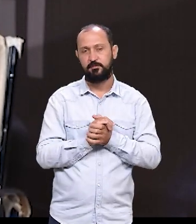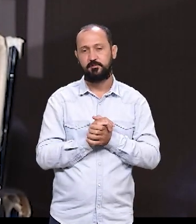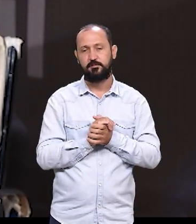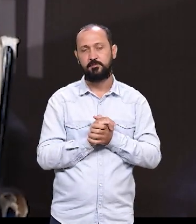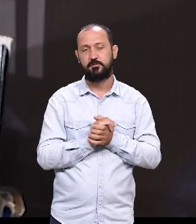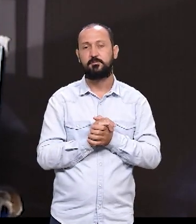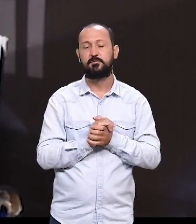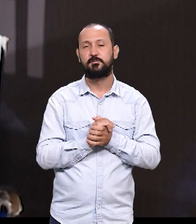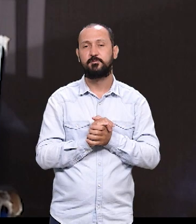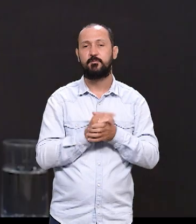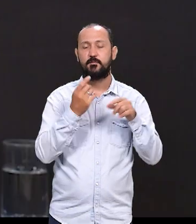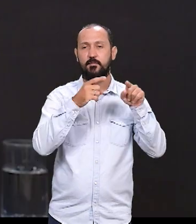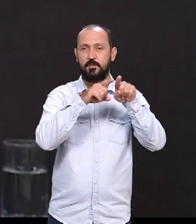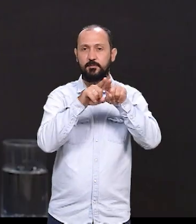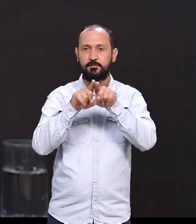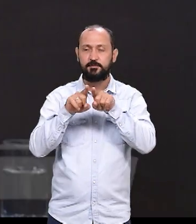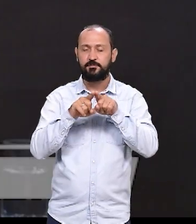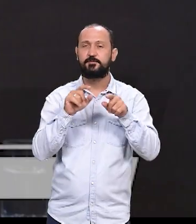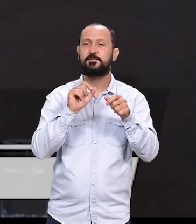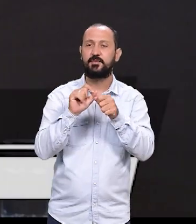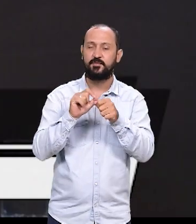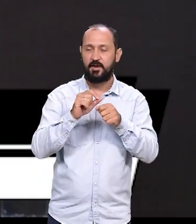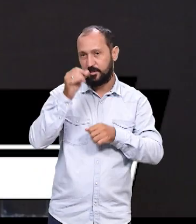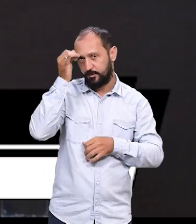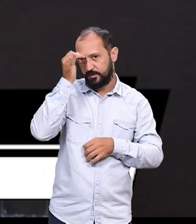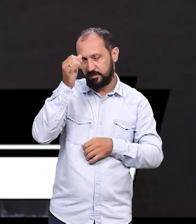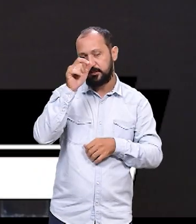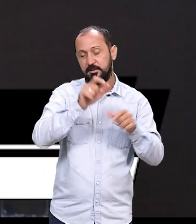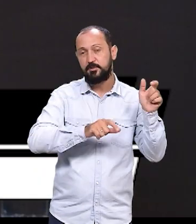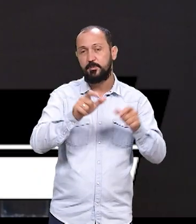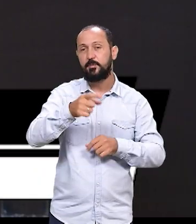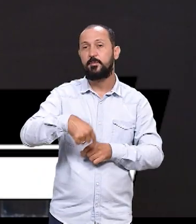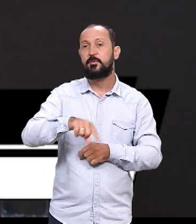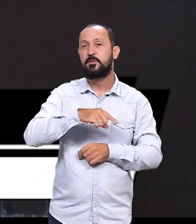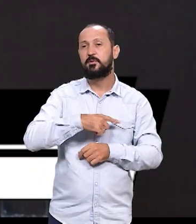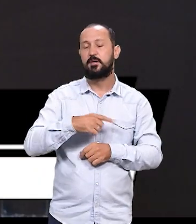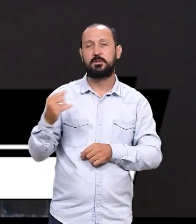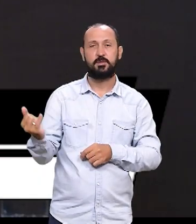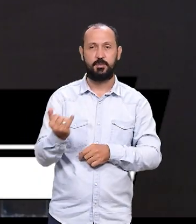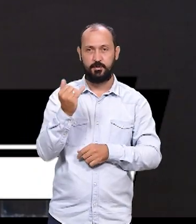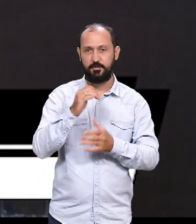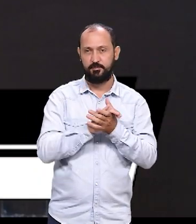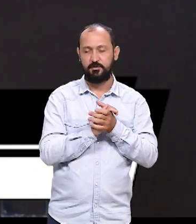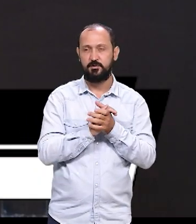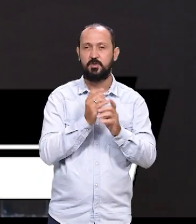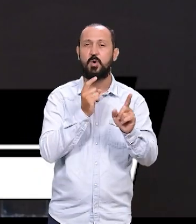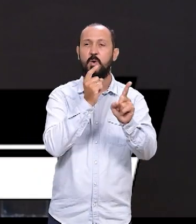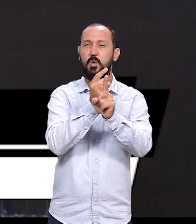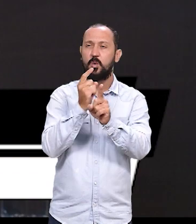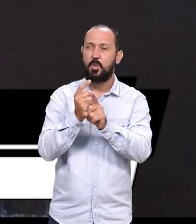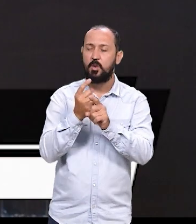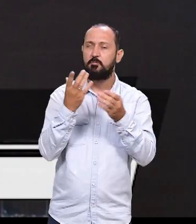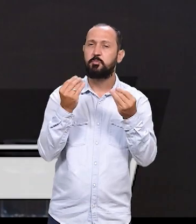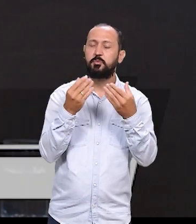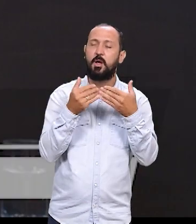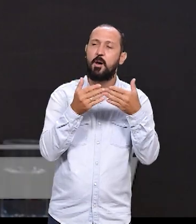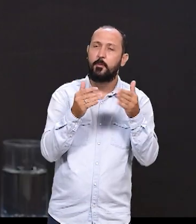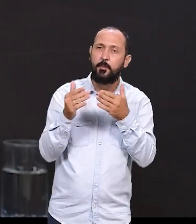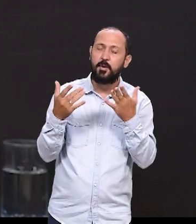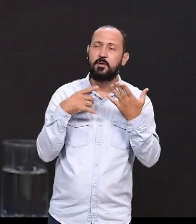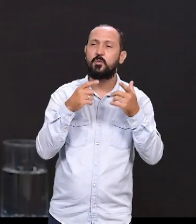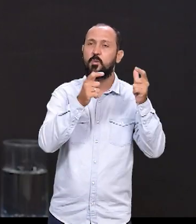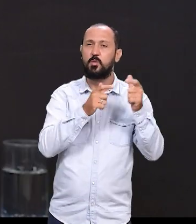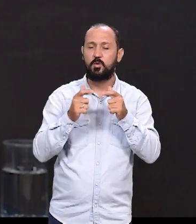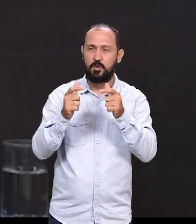órgãos públicos Doutor é todas as parcerias que levam a prevenção até as pessoas elas são muito importantes a gente